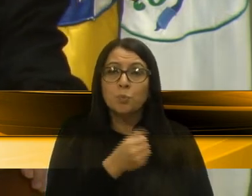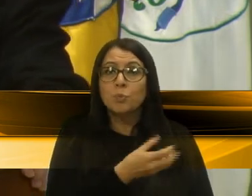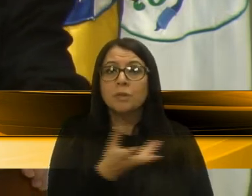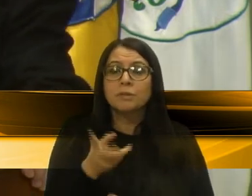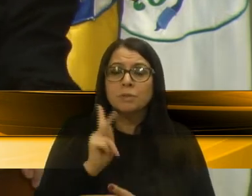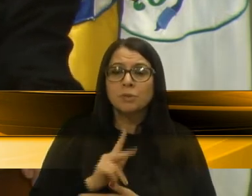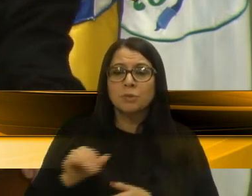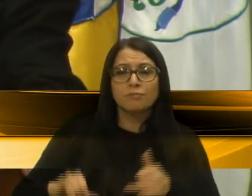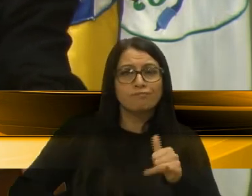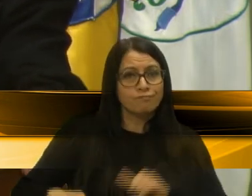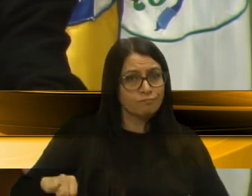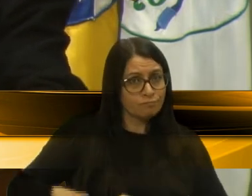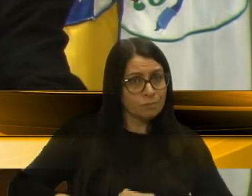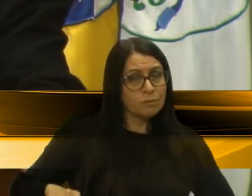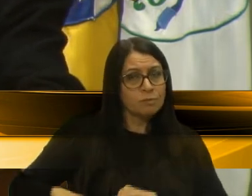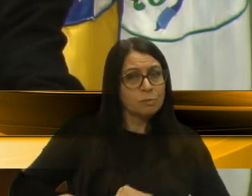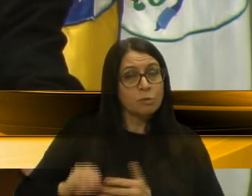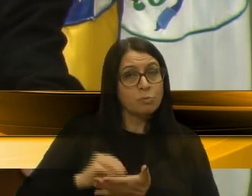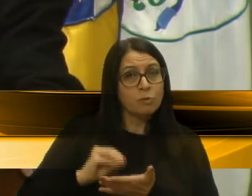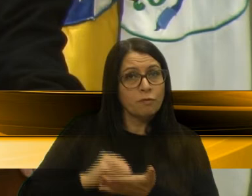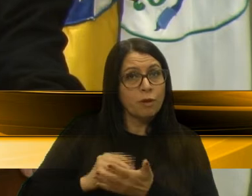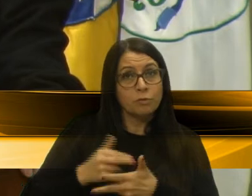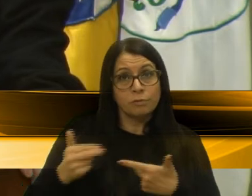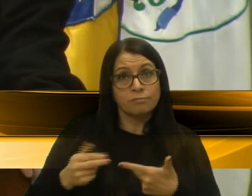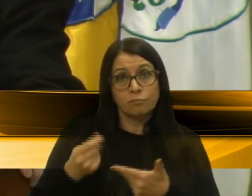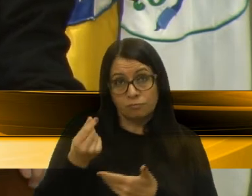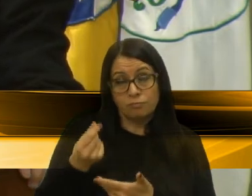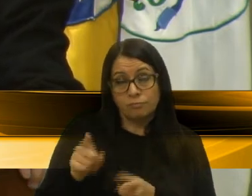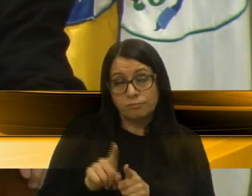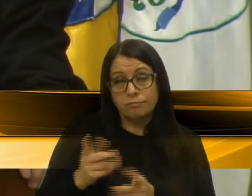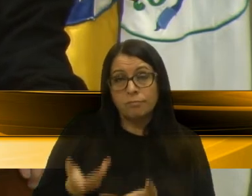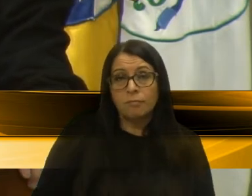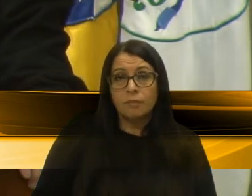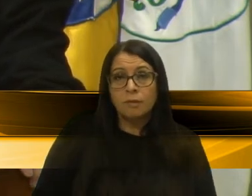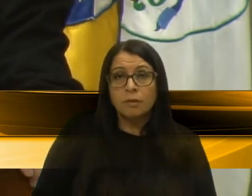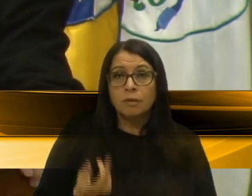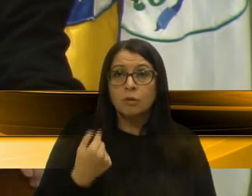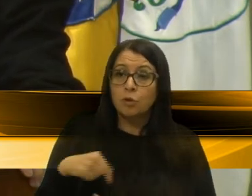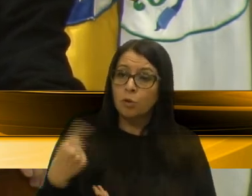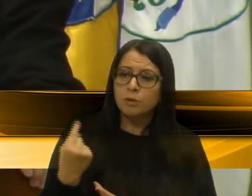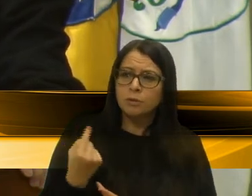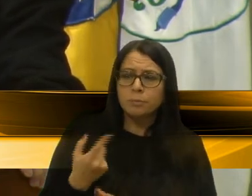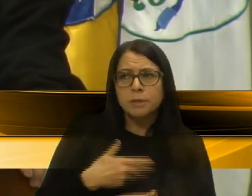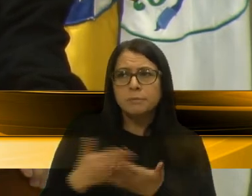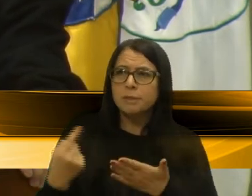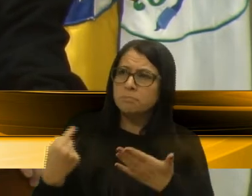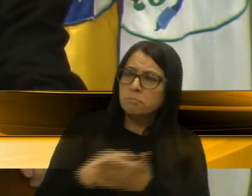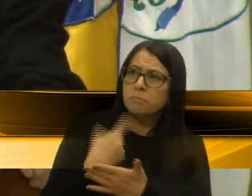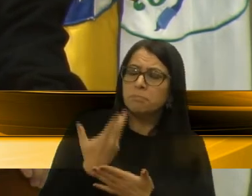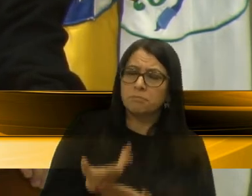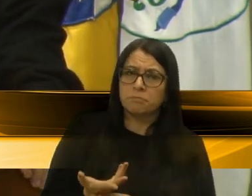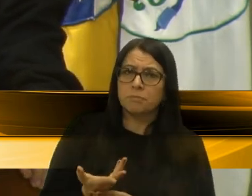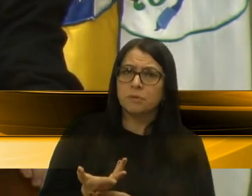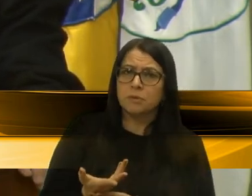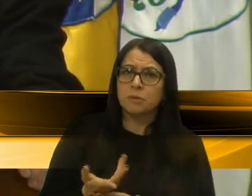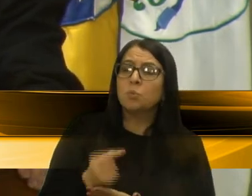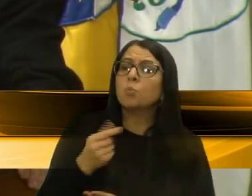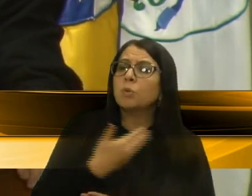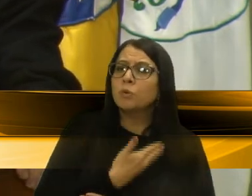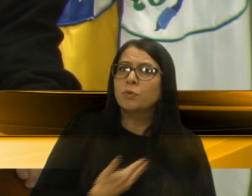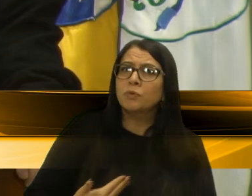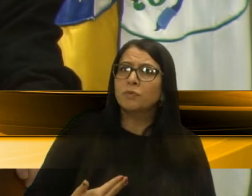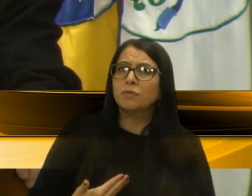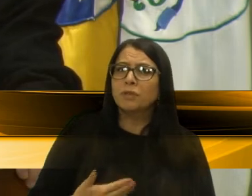estão sofrendo, né, por falta de condições, e aí a gente se pergunta, que governo